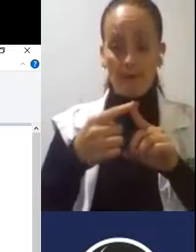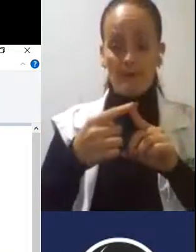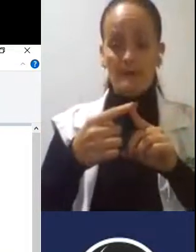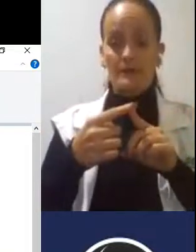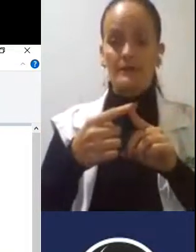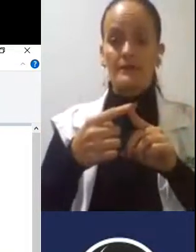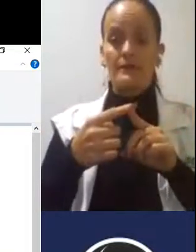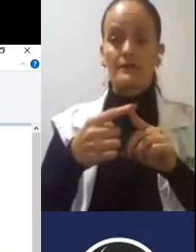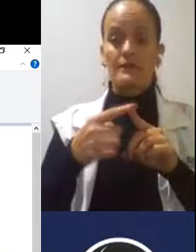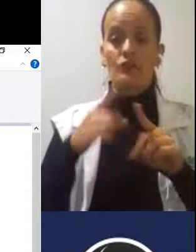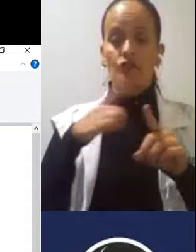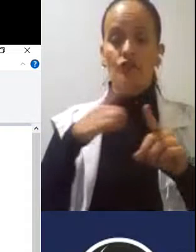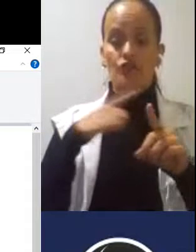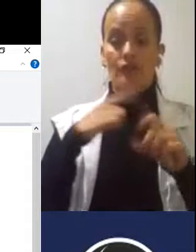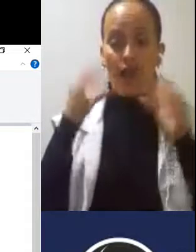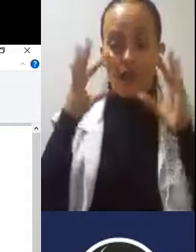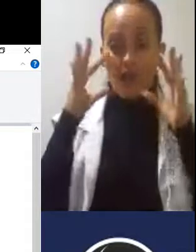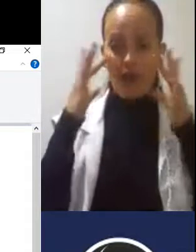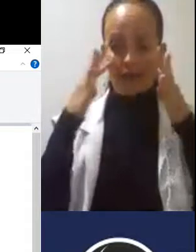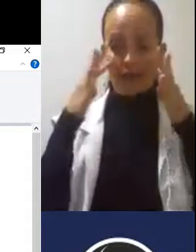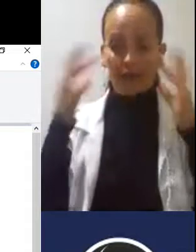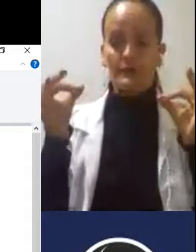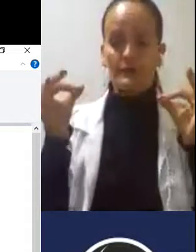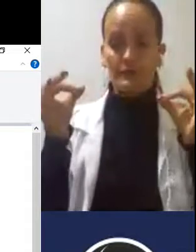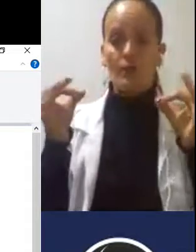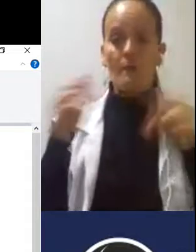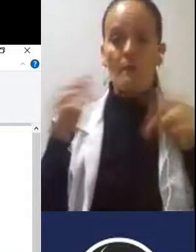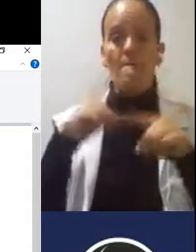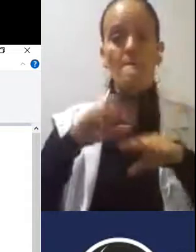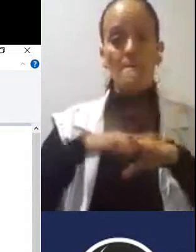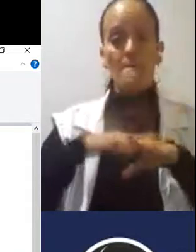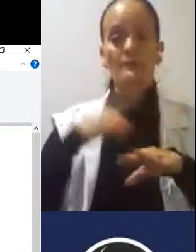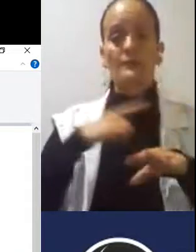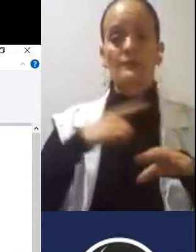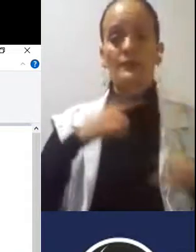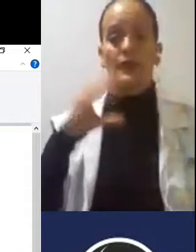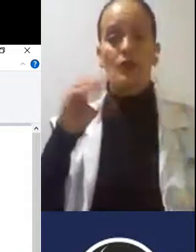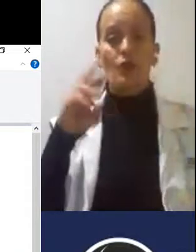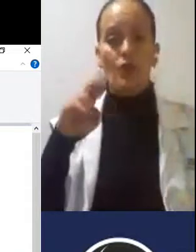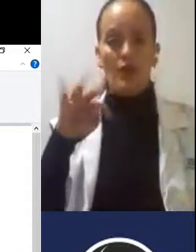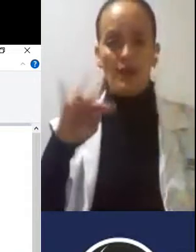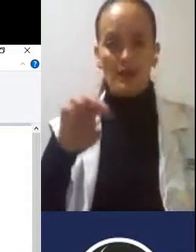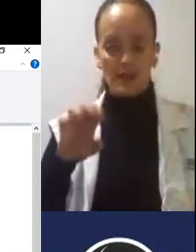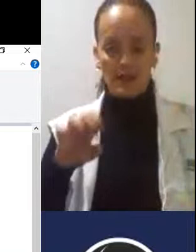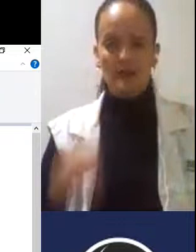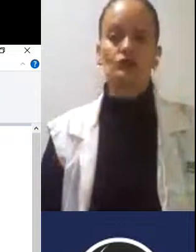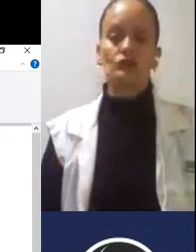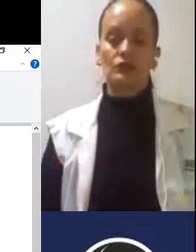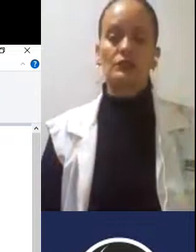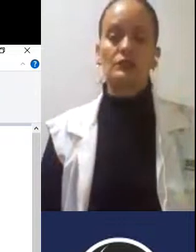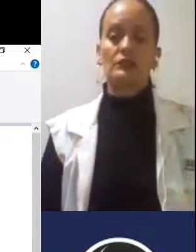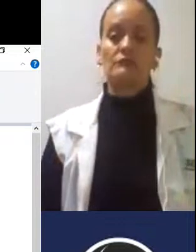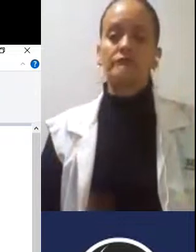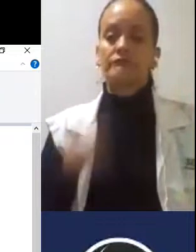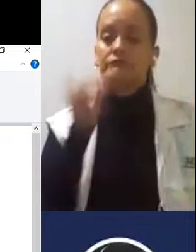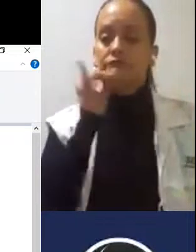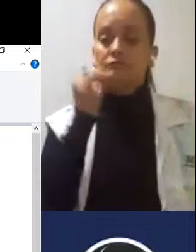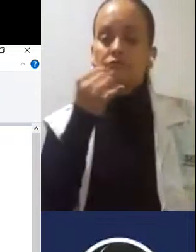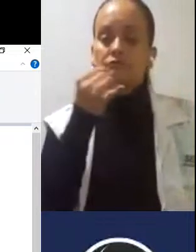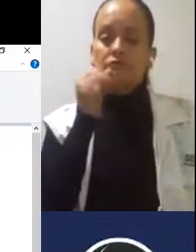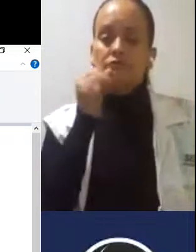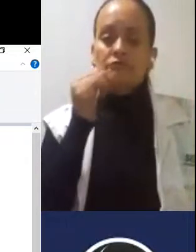maior vai ser a corrente, né? Porque é diretamente proporcional, né? Se a gente, por exemplo, coloca uma bateria de 20